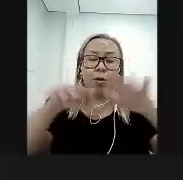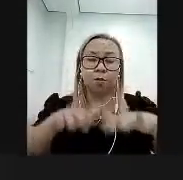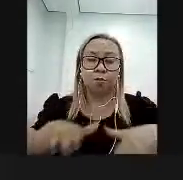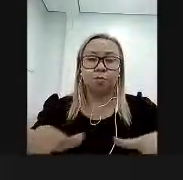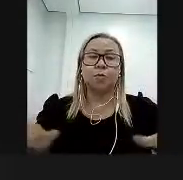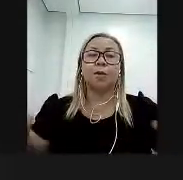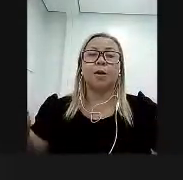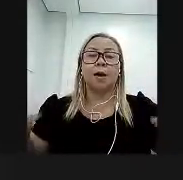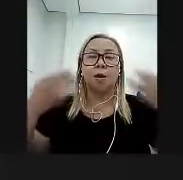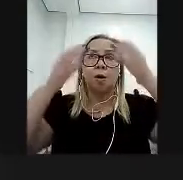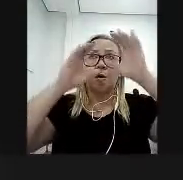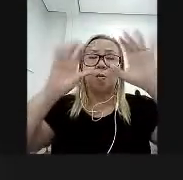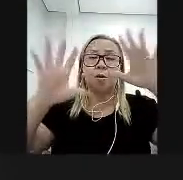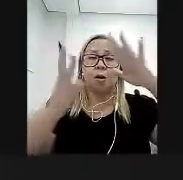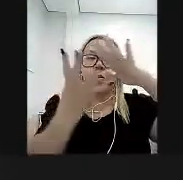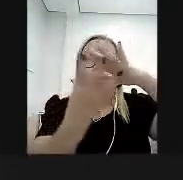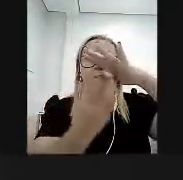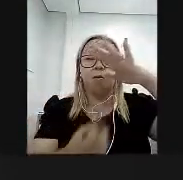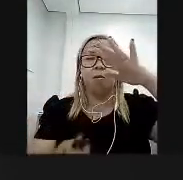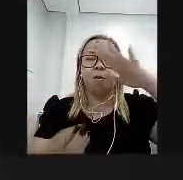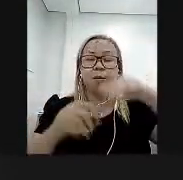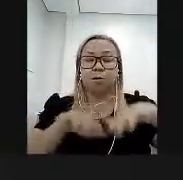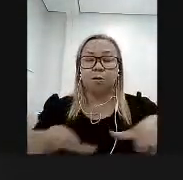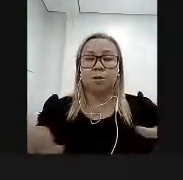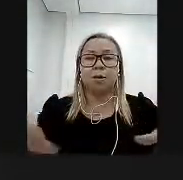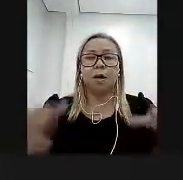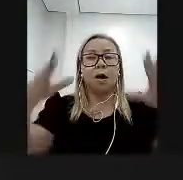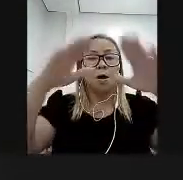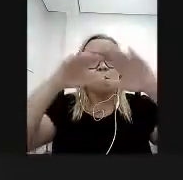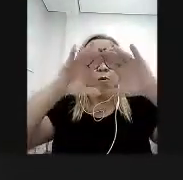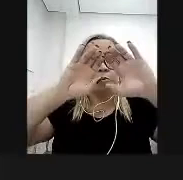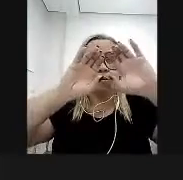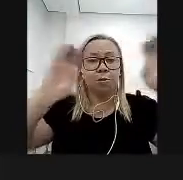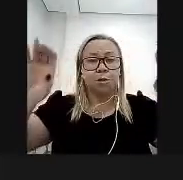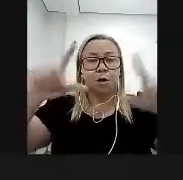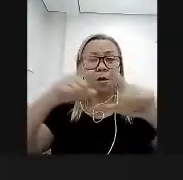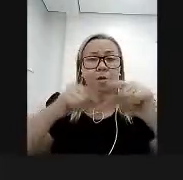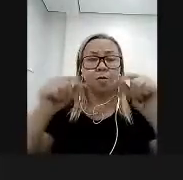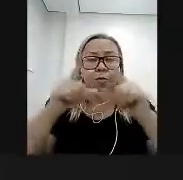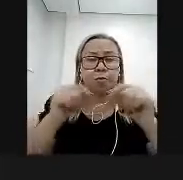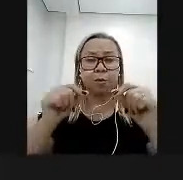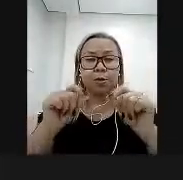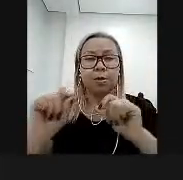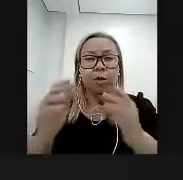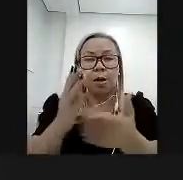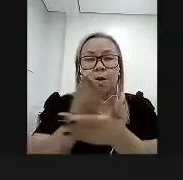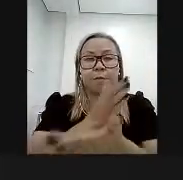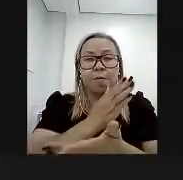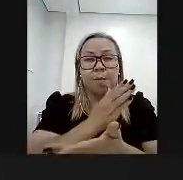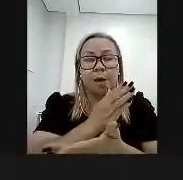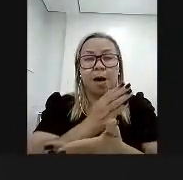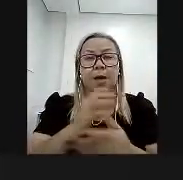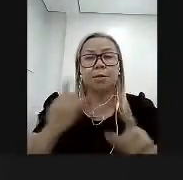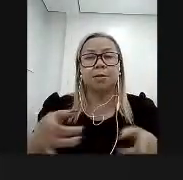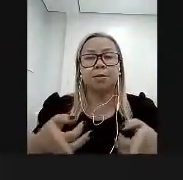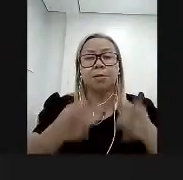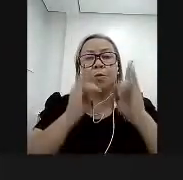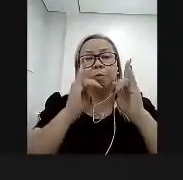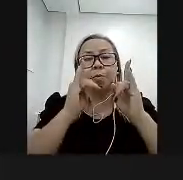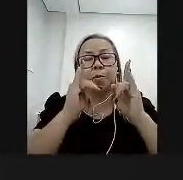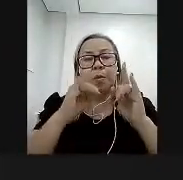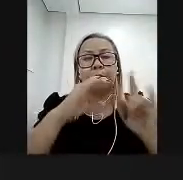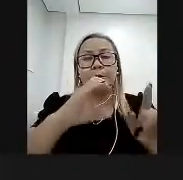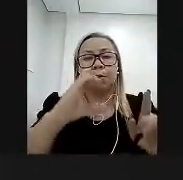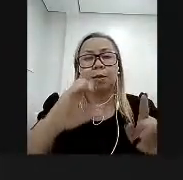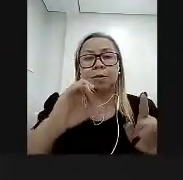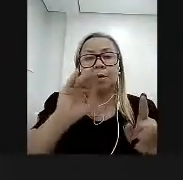nas lajotas é o céu de Brasília, partes do prédio do CCBB, fragmentos das árvores que